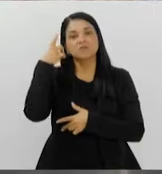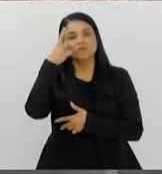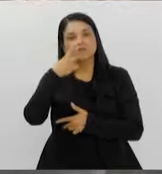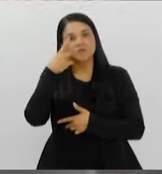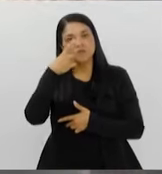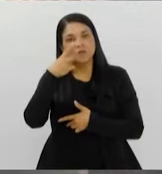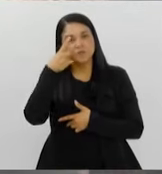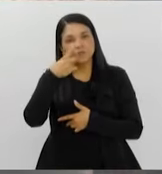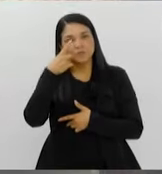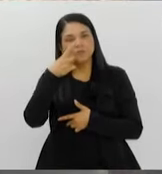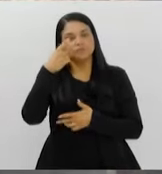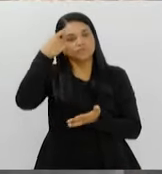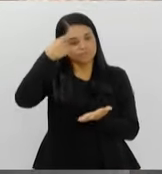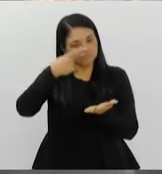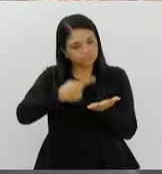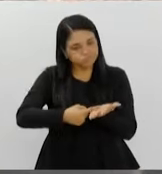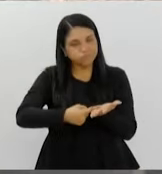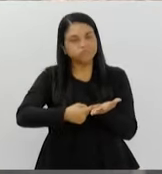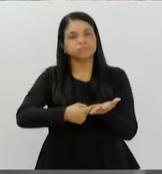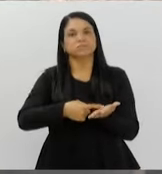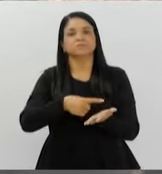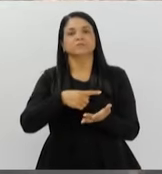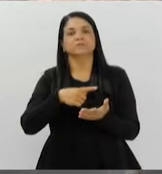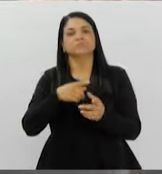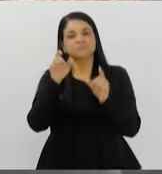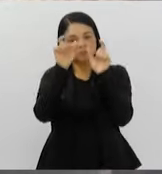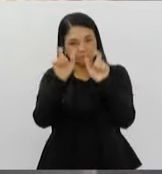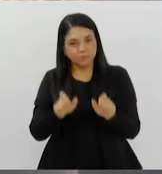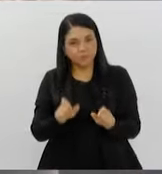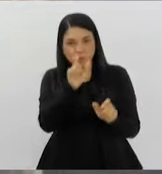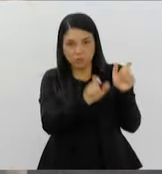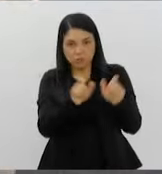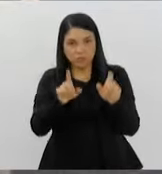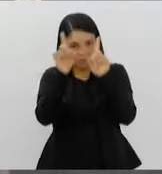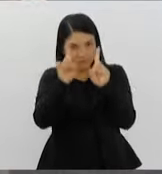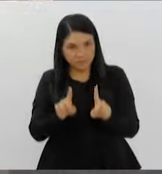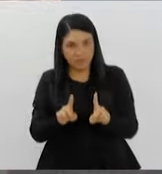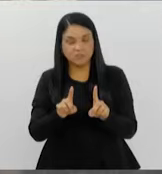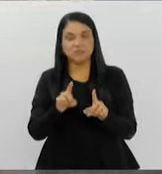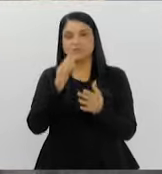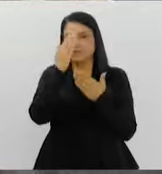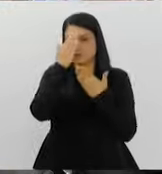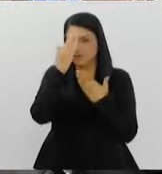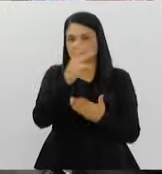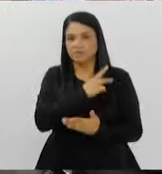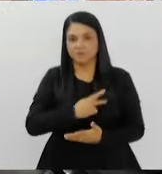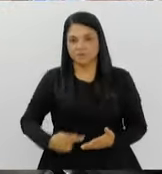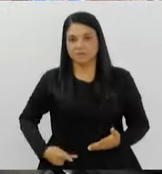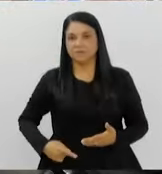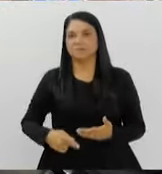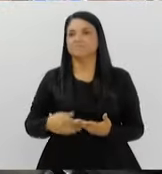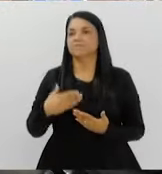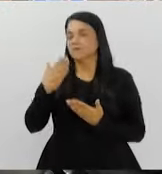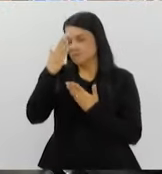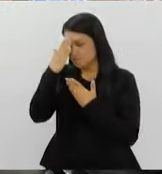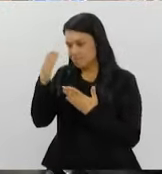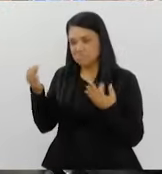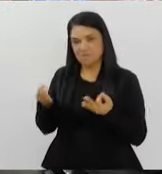também comprometidos com a causa dos deficientes. Muito obrigada, senhor presidente. Perfeito, deputada Carla.